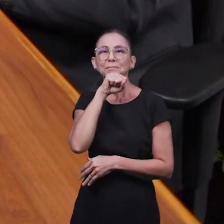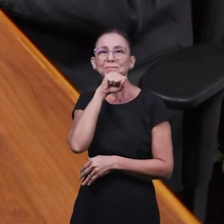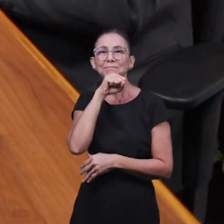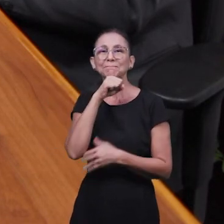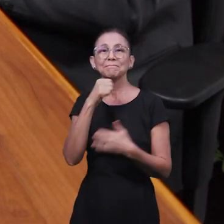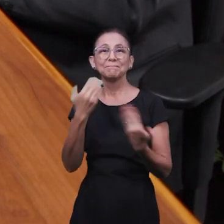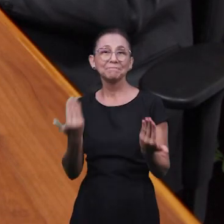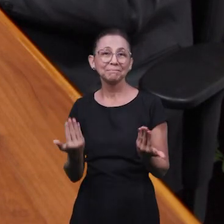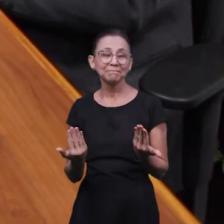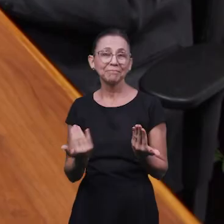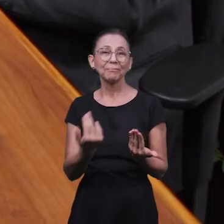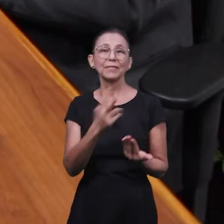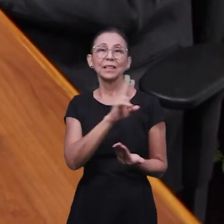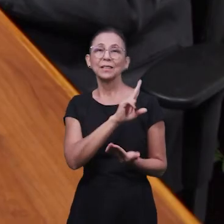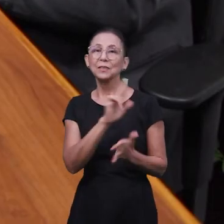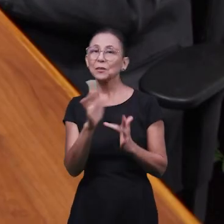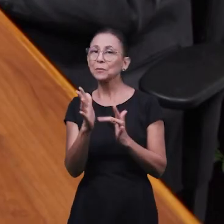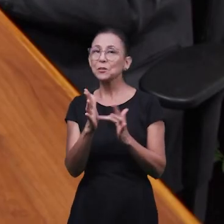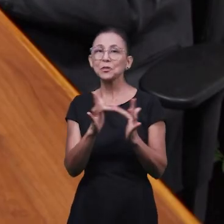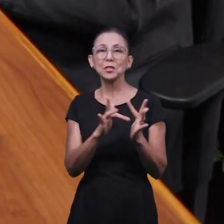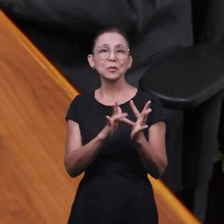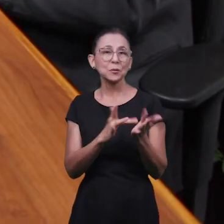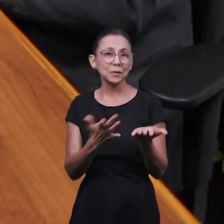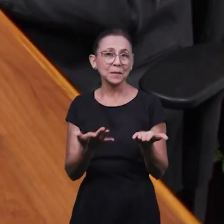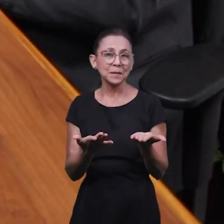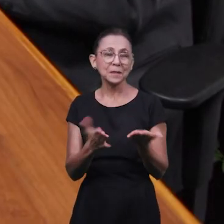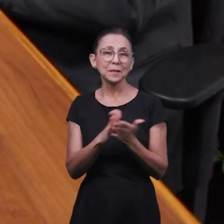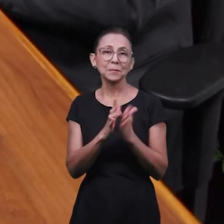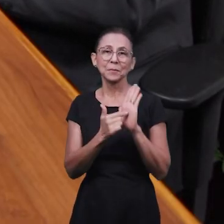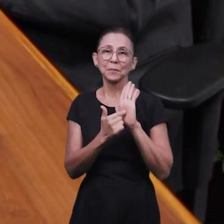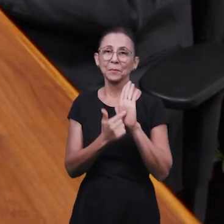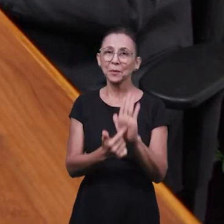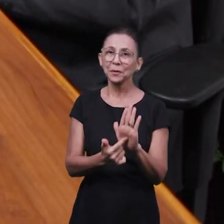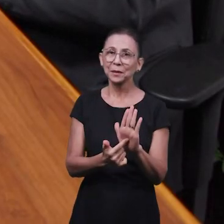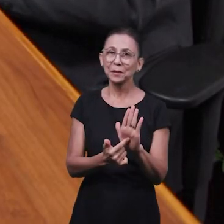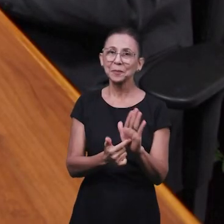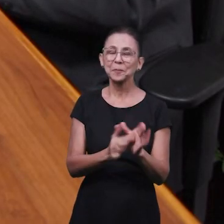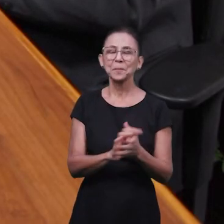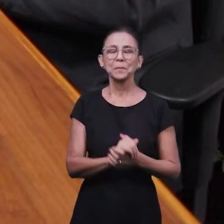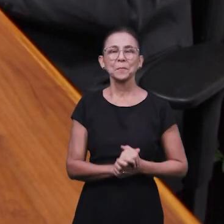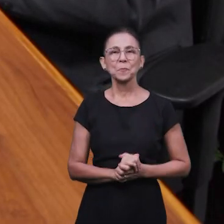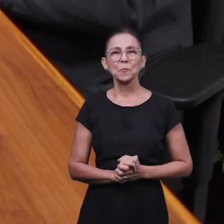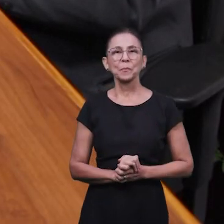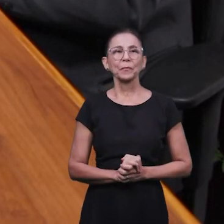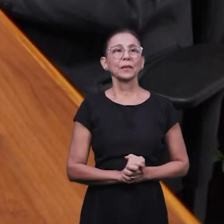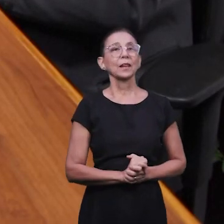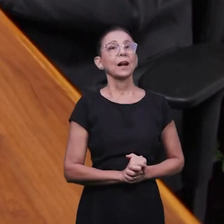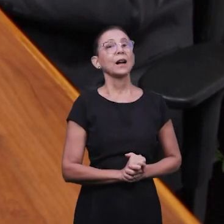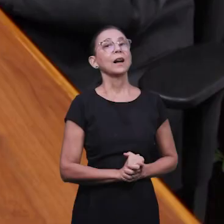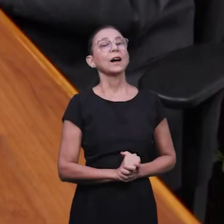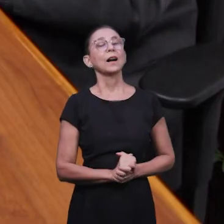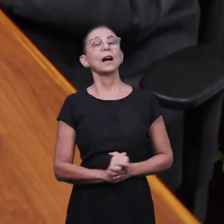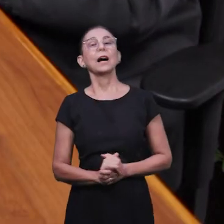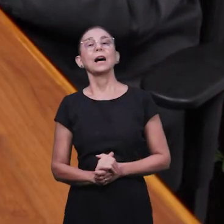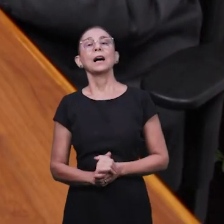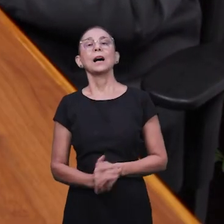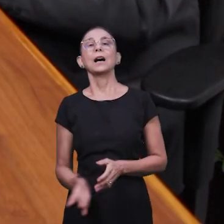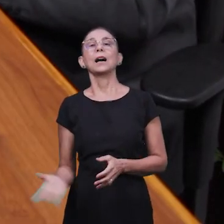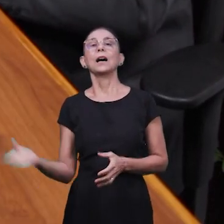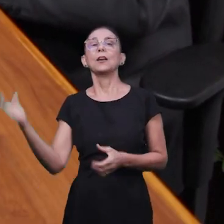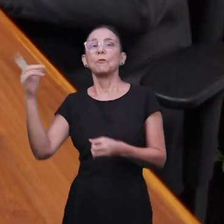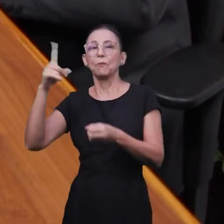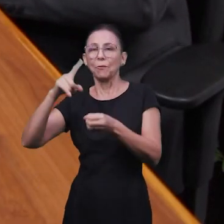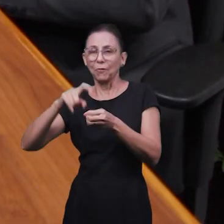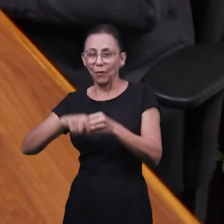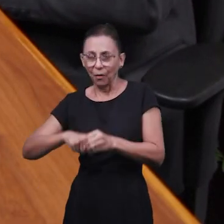por aquilo que o Senhor Jesus estabeleceu e por aquilo que está na palavra. O homem volta a viver essa experiência foi estabelecida pelo